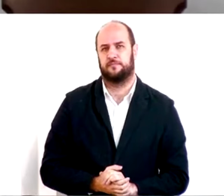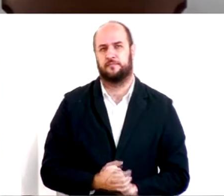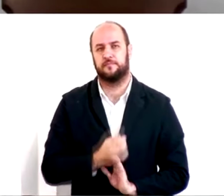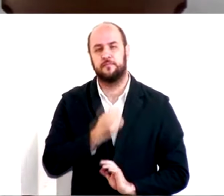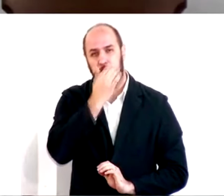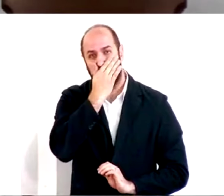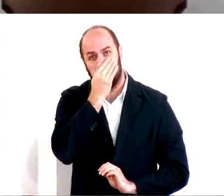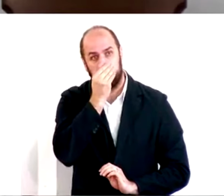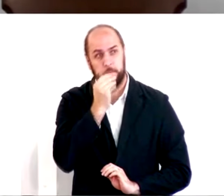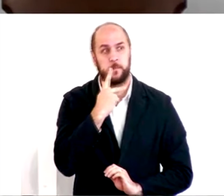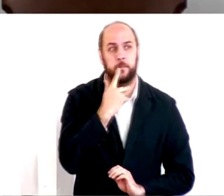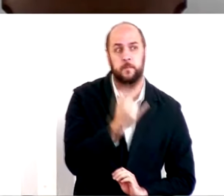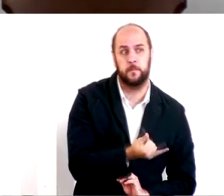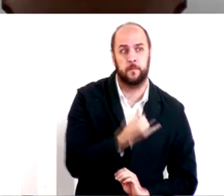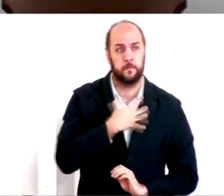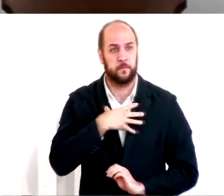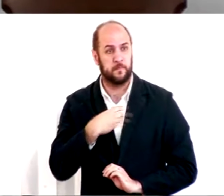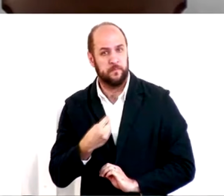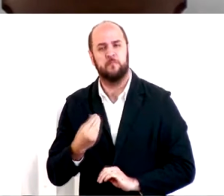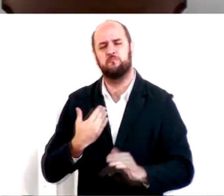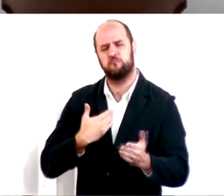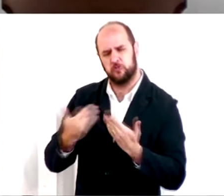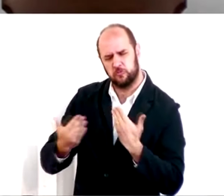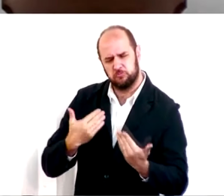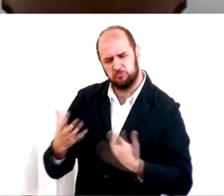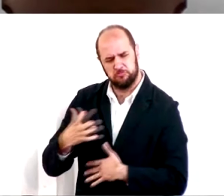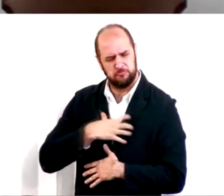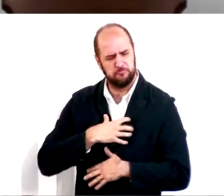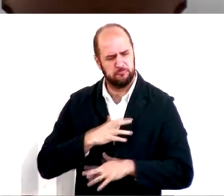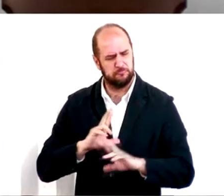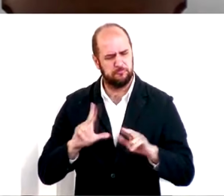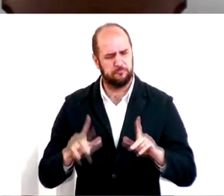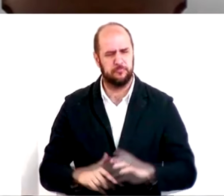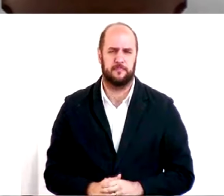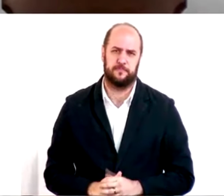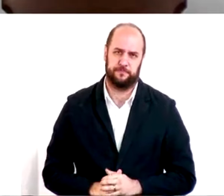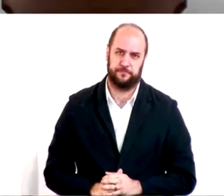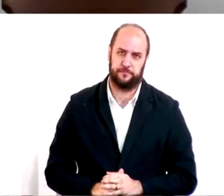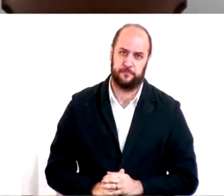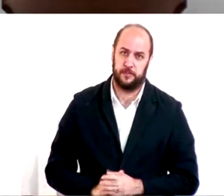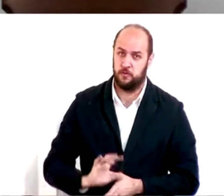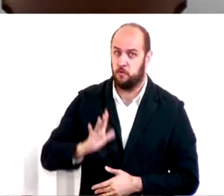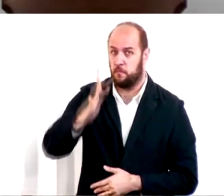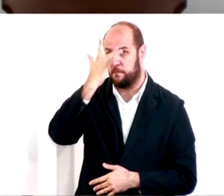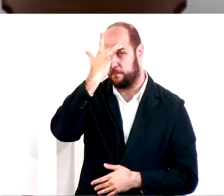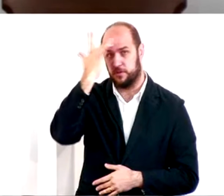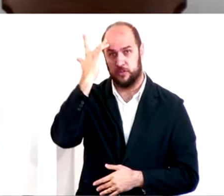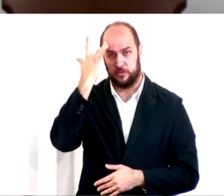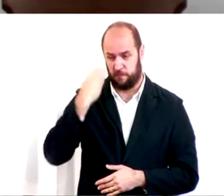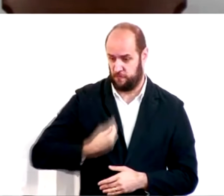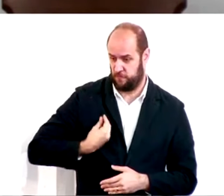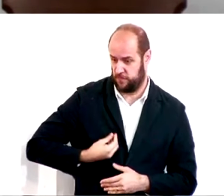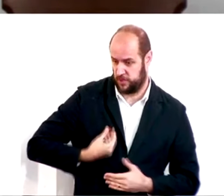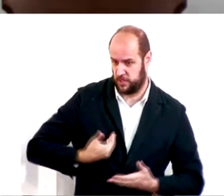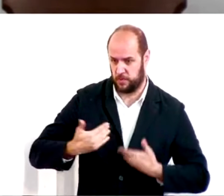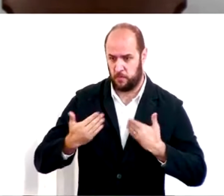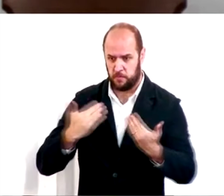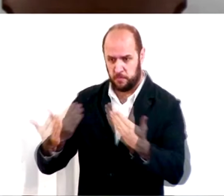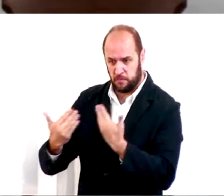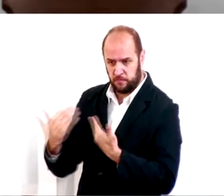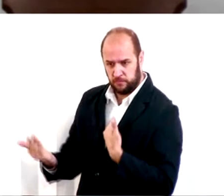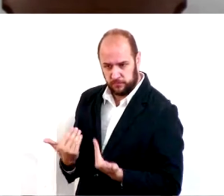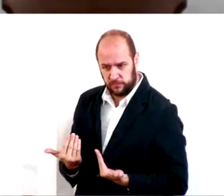e filhos se tratam com uma honra diferente. Pessoas convivem umas com as outras